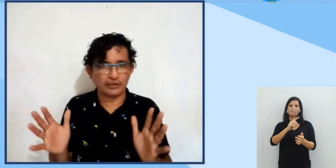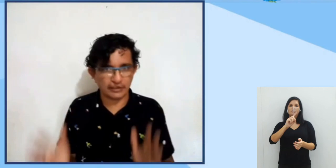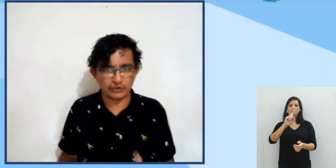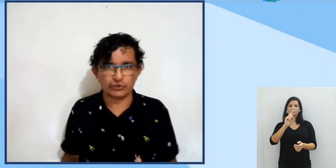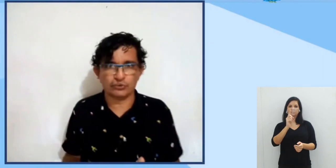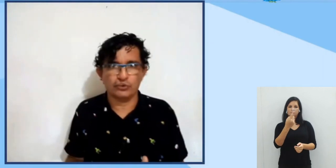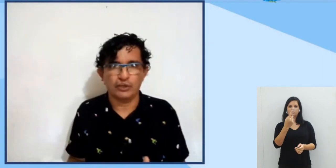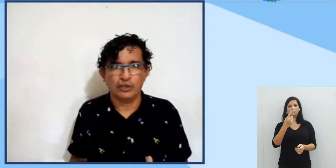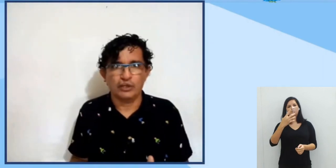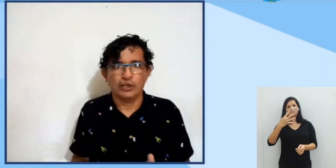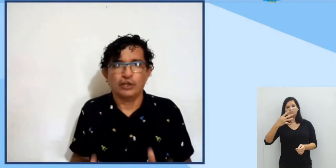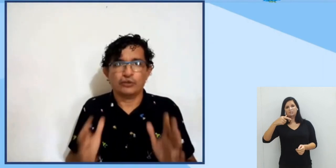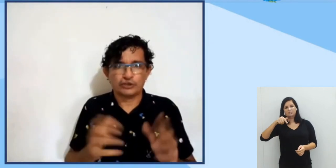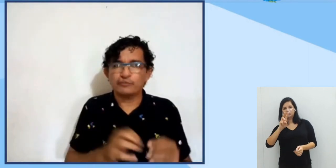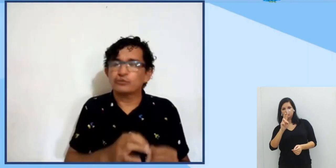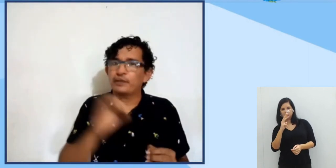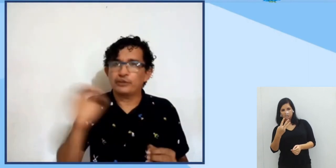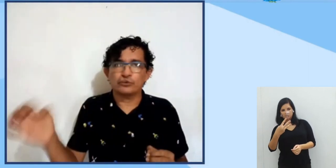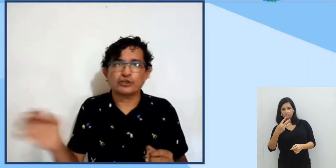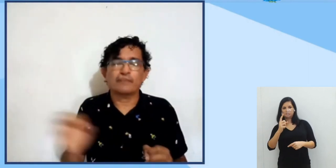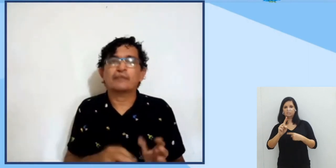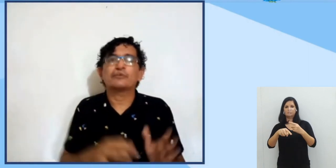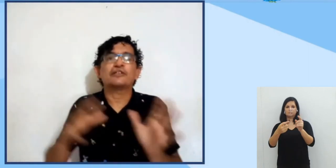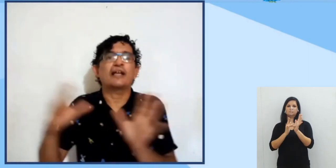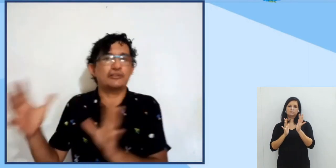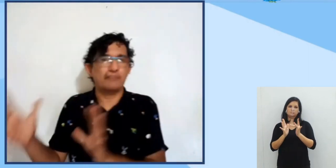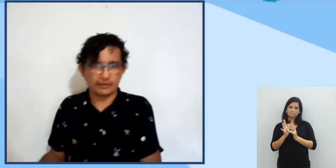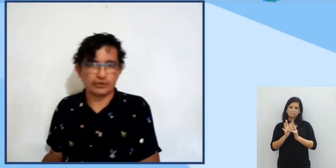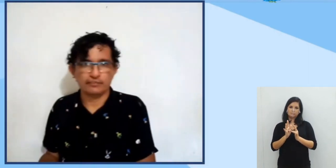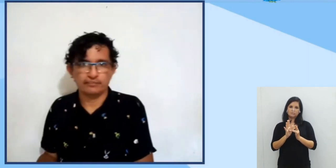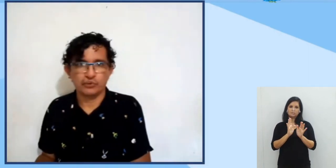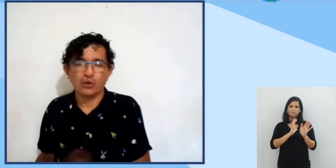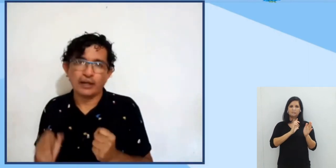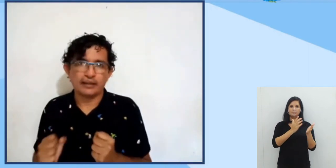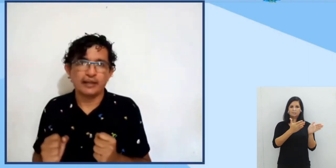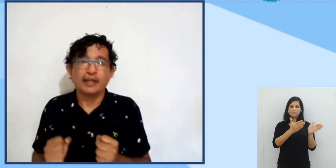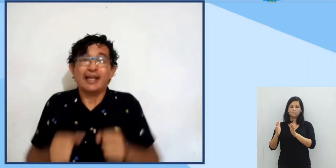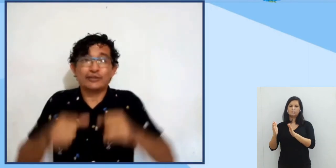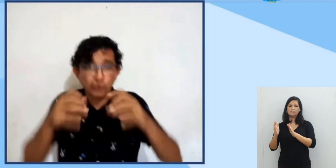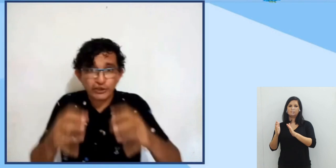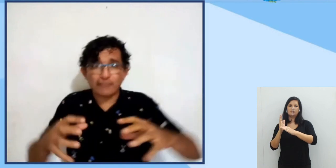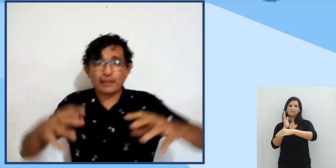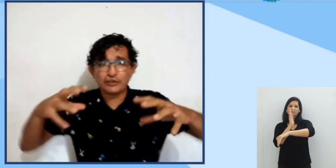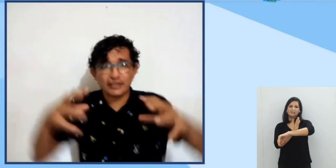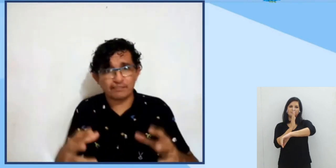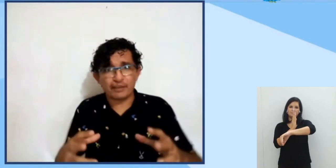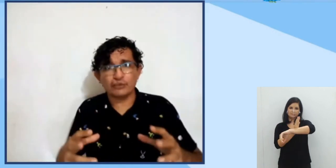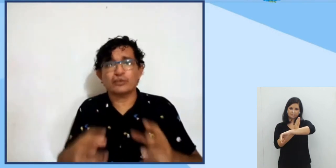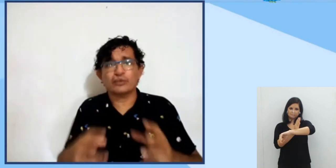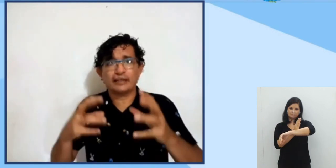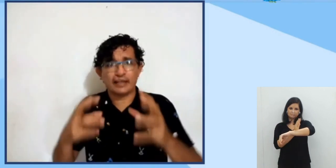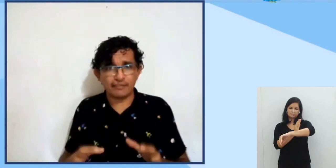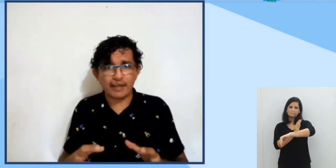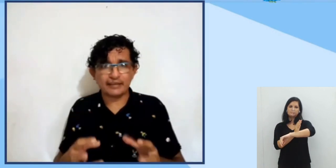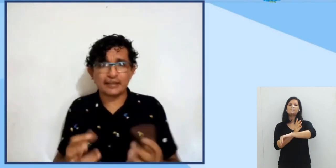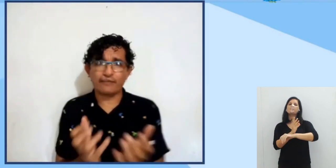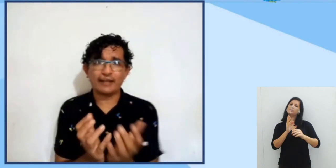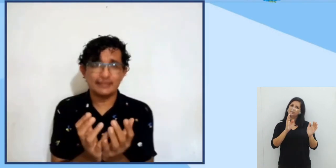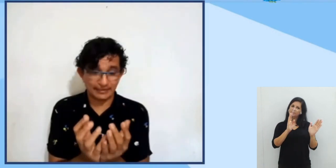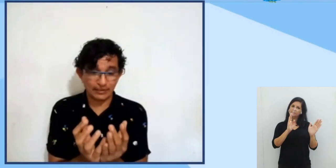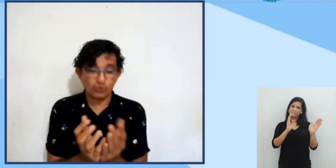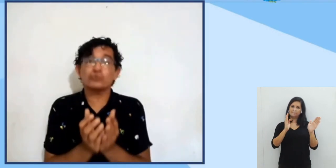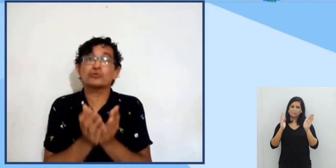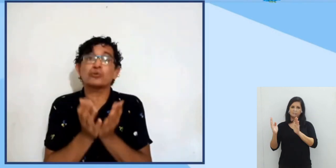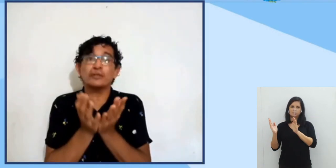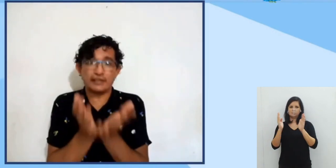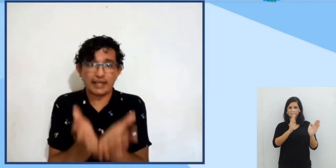1453 depois de Cristo, nós temos um período chamado de Idade Média. Olha, é justamente nesse período da Idade Média que